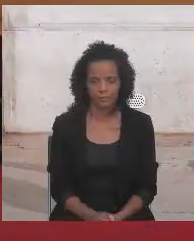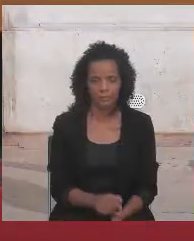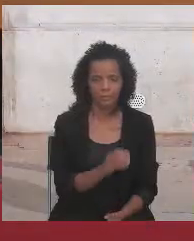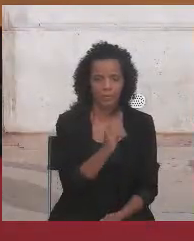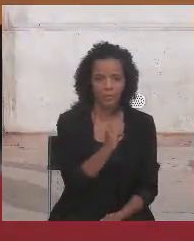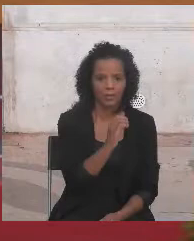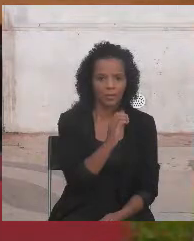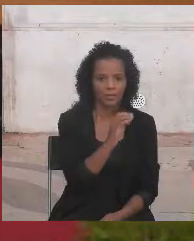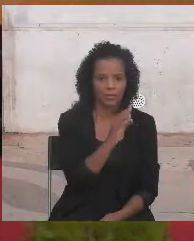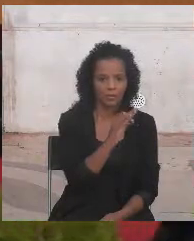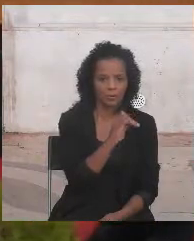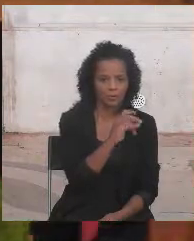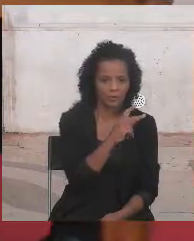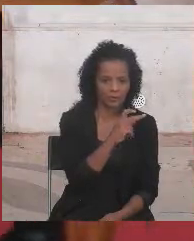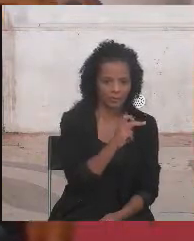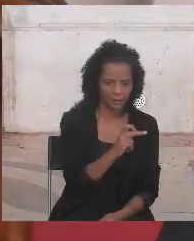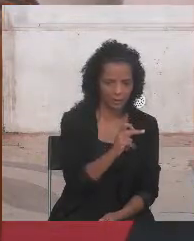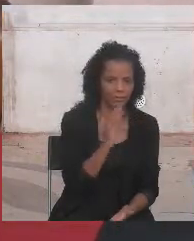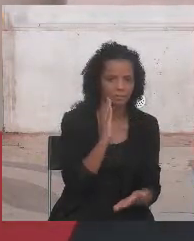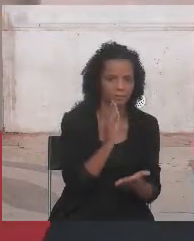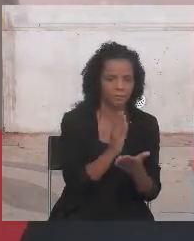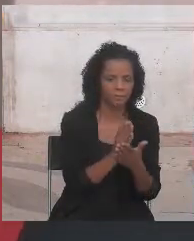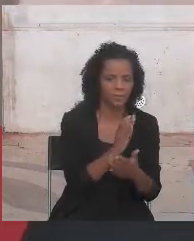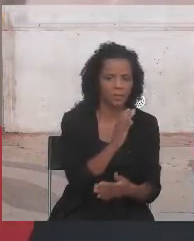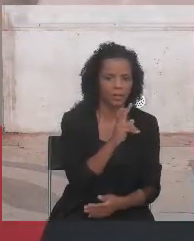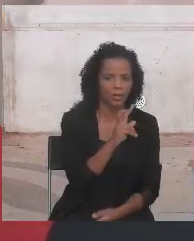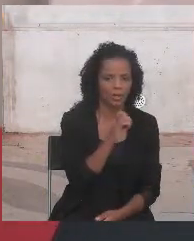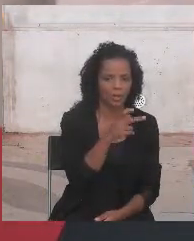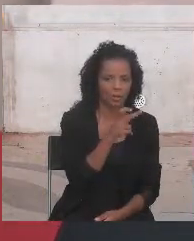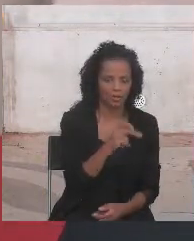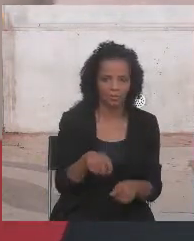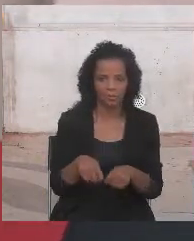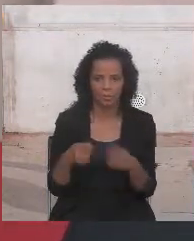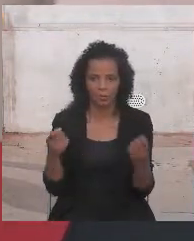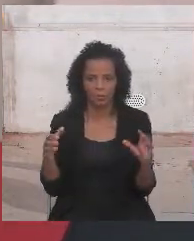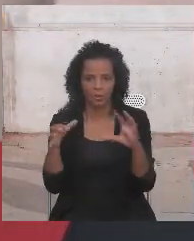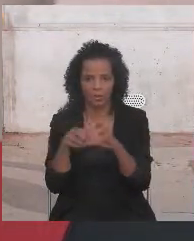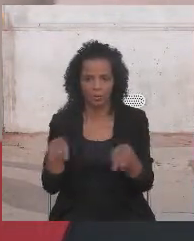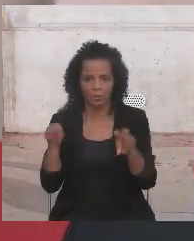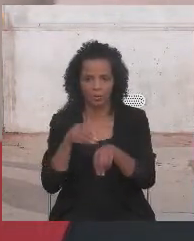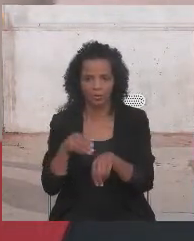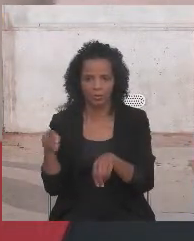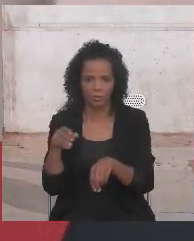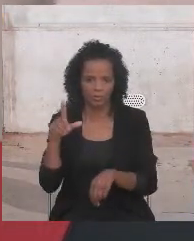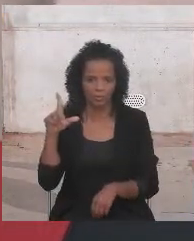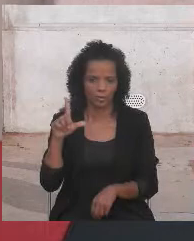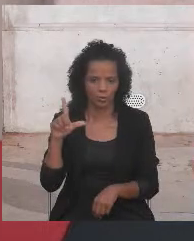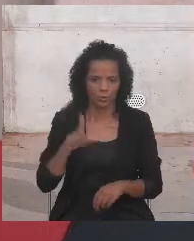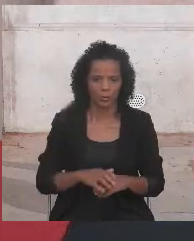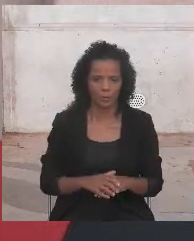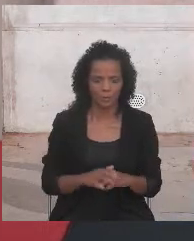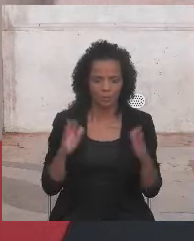Sofia Margarida Valo Rocha, Coligação Novos Tempos, Lisboa.